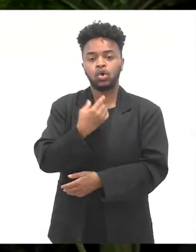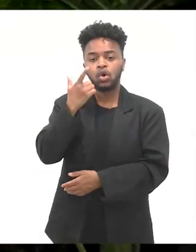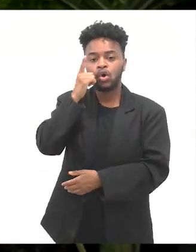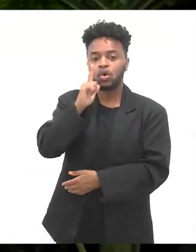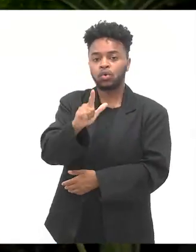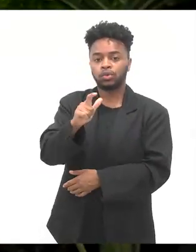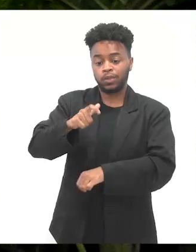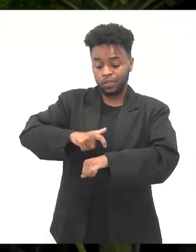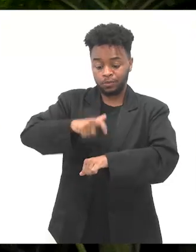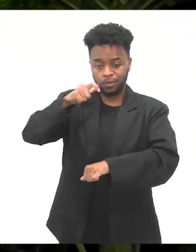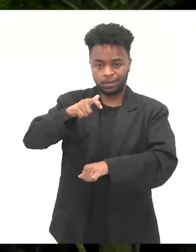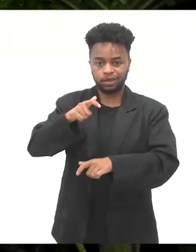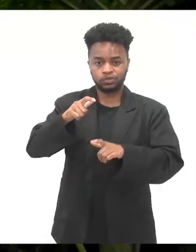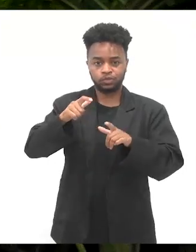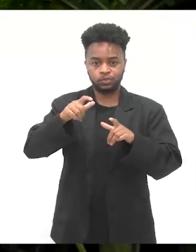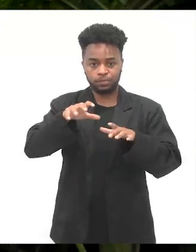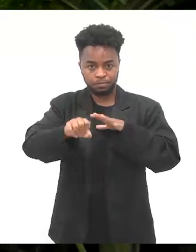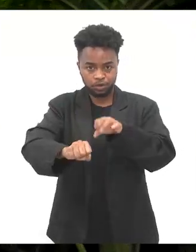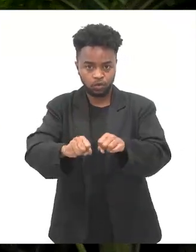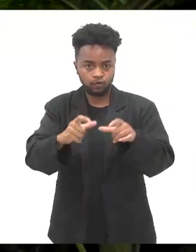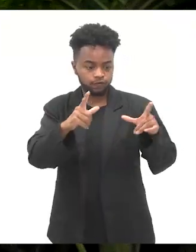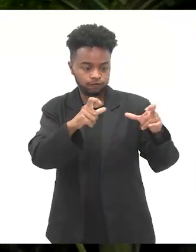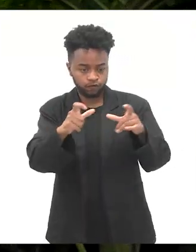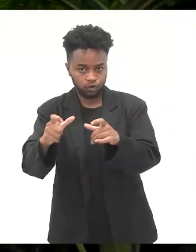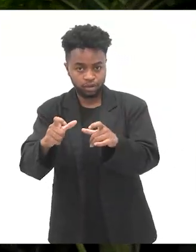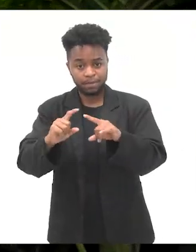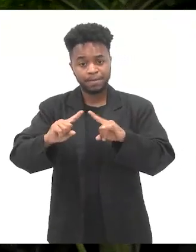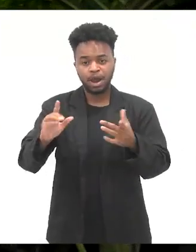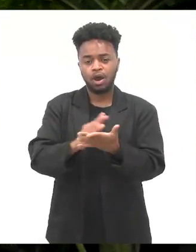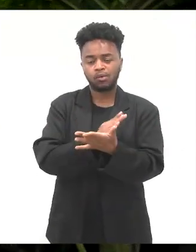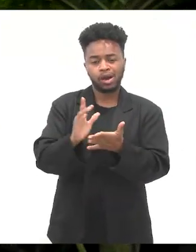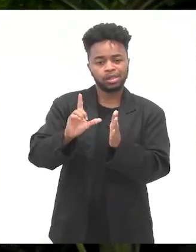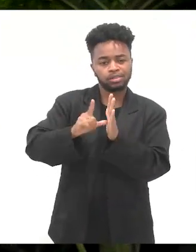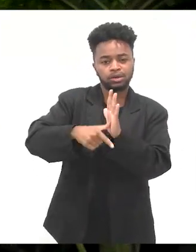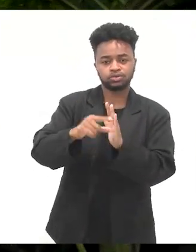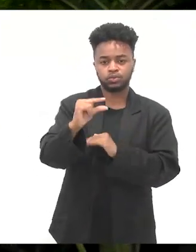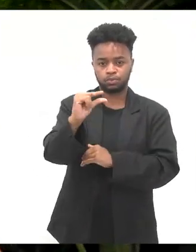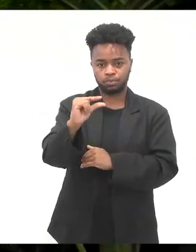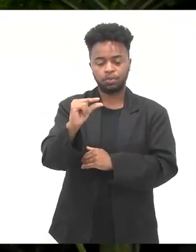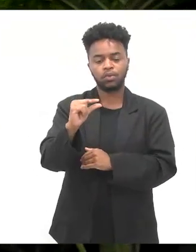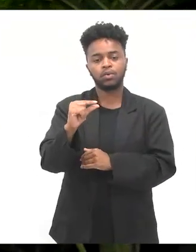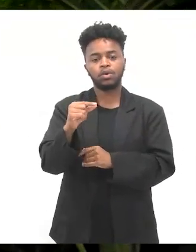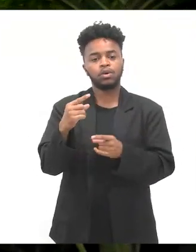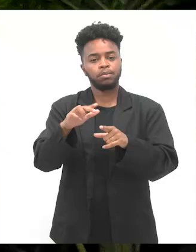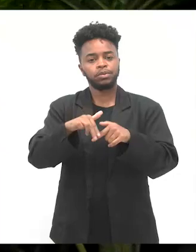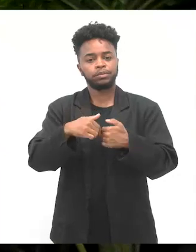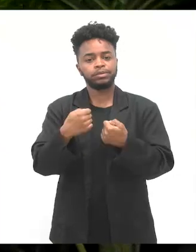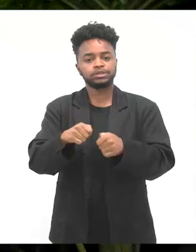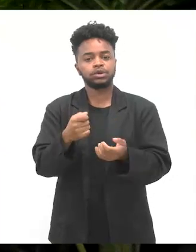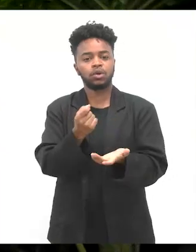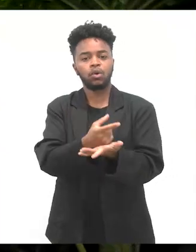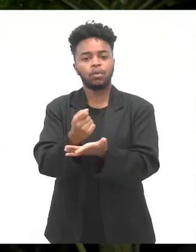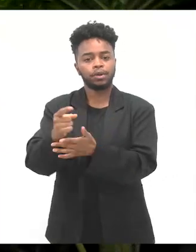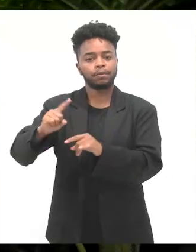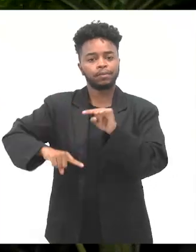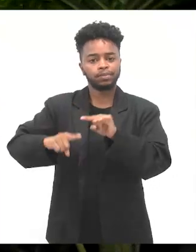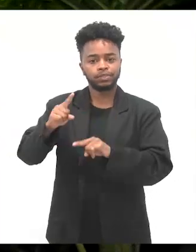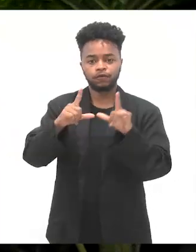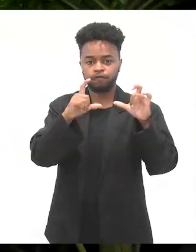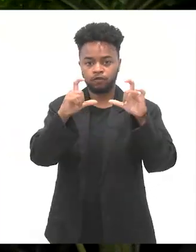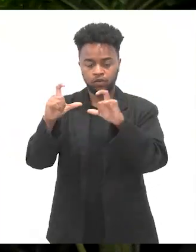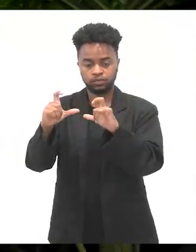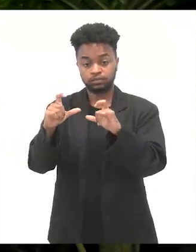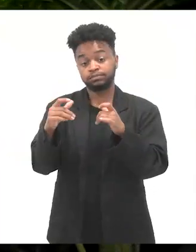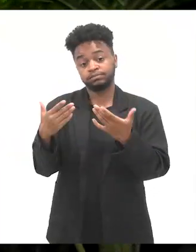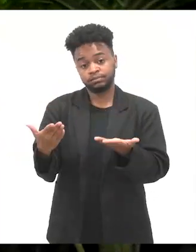que capturadas, fotografar, e outras tiveram ali um atraso para compra de equipamentos e fotografia, etc.